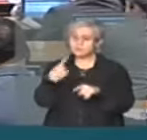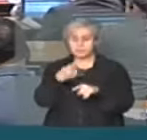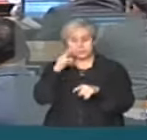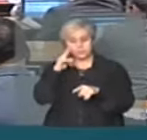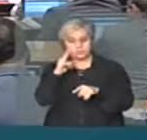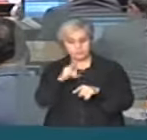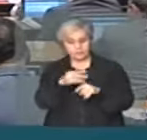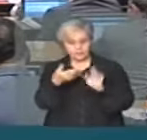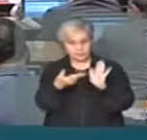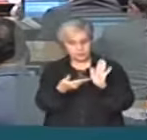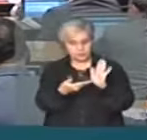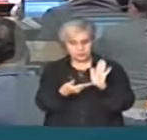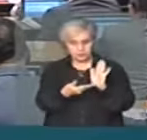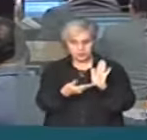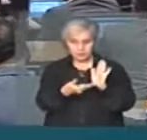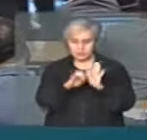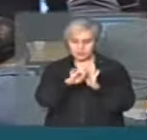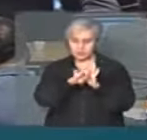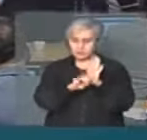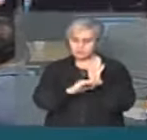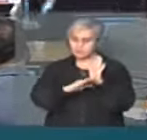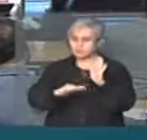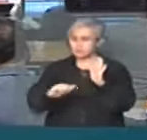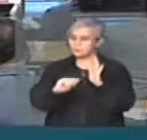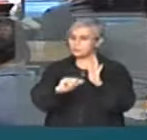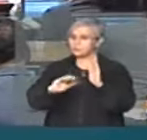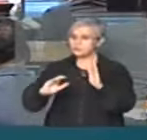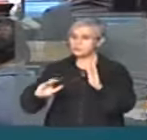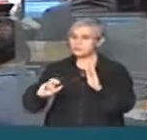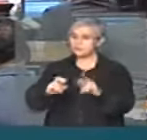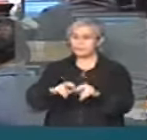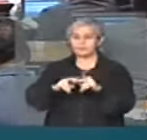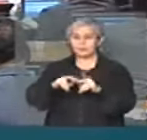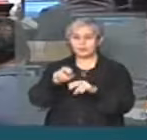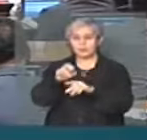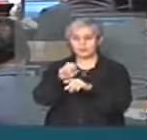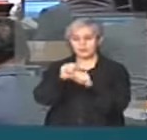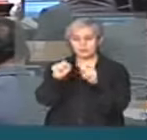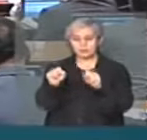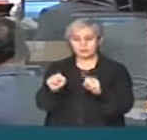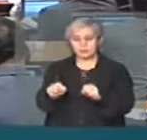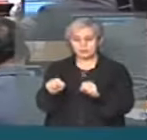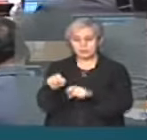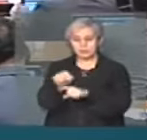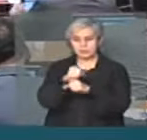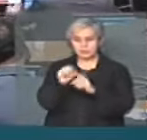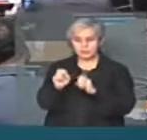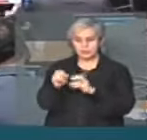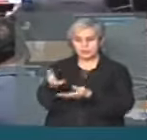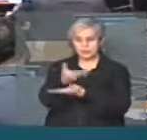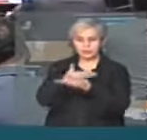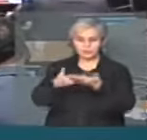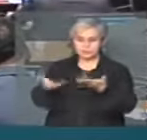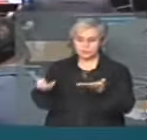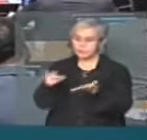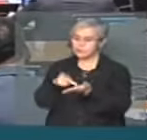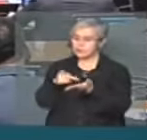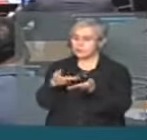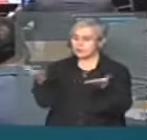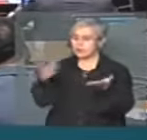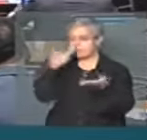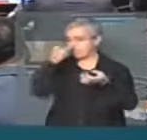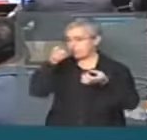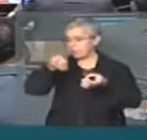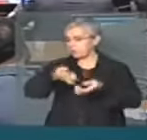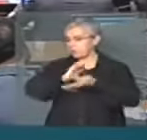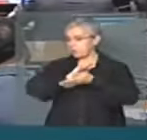também no Estatuto da Criança e Adolescente, porque o sistema socioeducativo, infelizmente, ele está abandonado. E